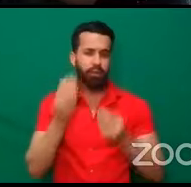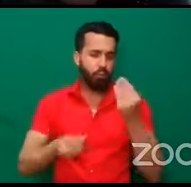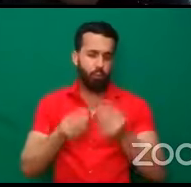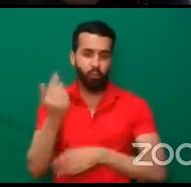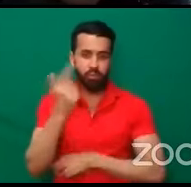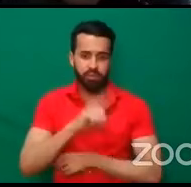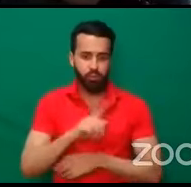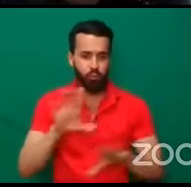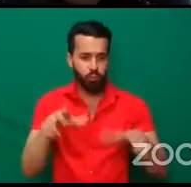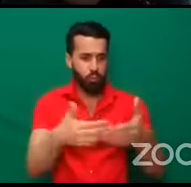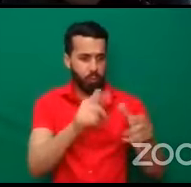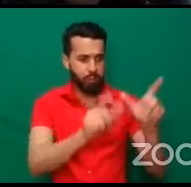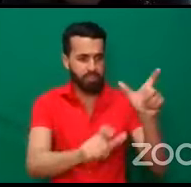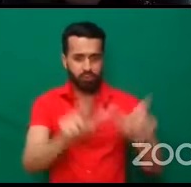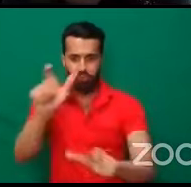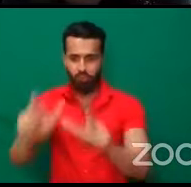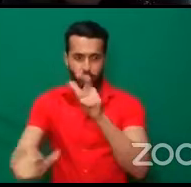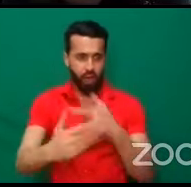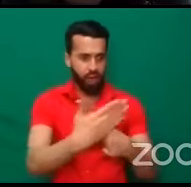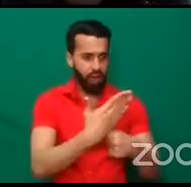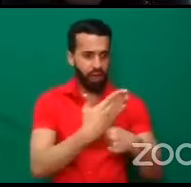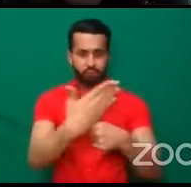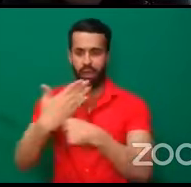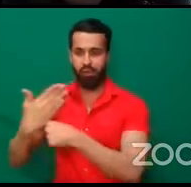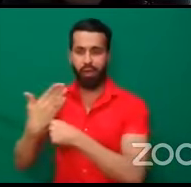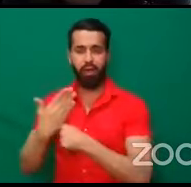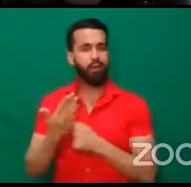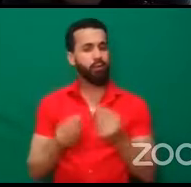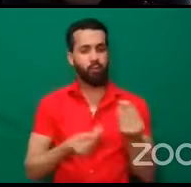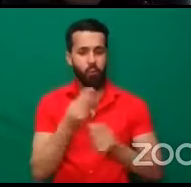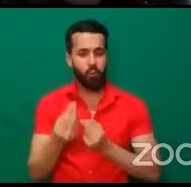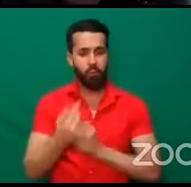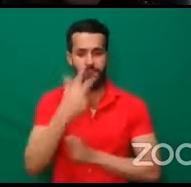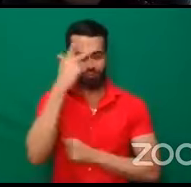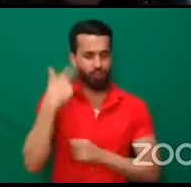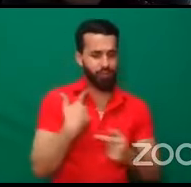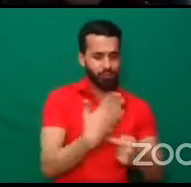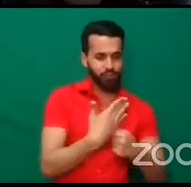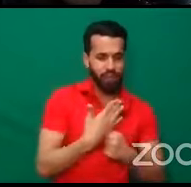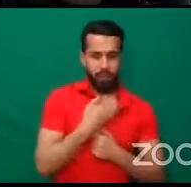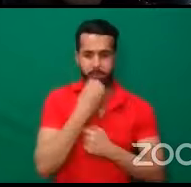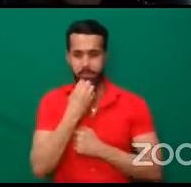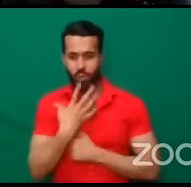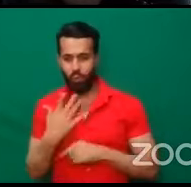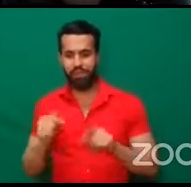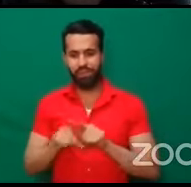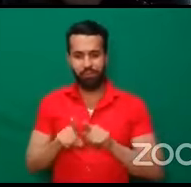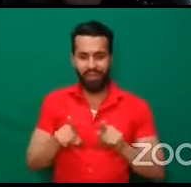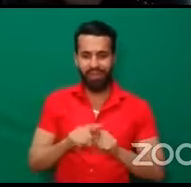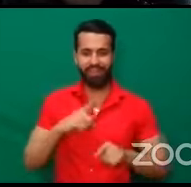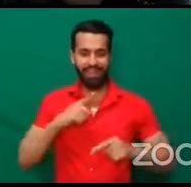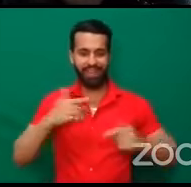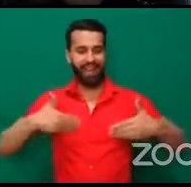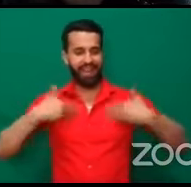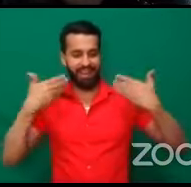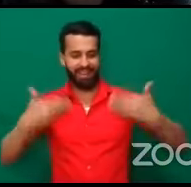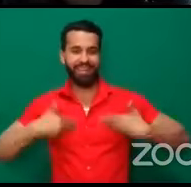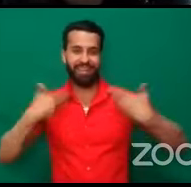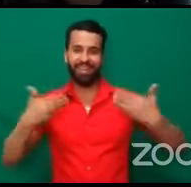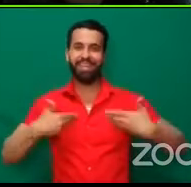para fazer isso né, com tanta boa vontade e passar toda essa alegria na tela